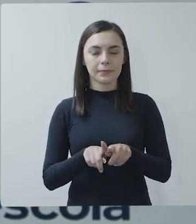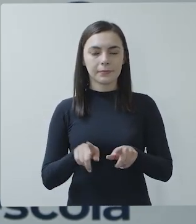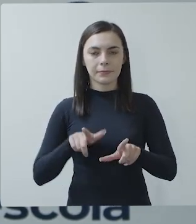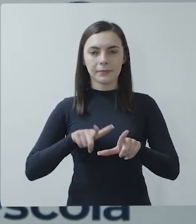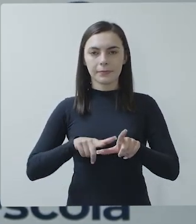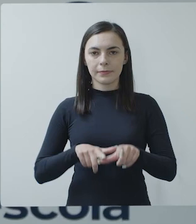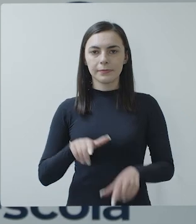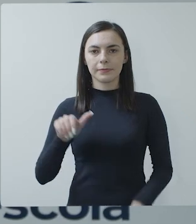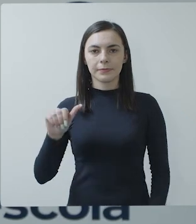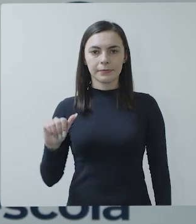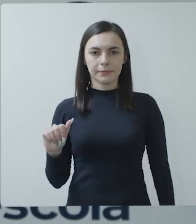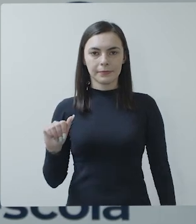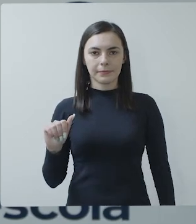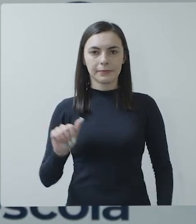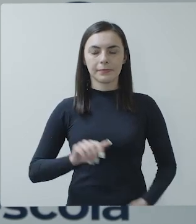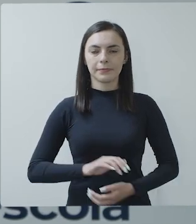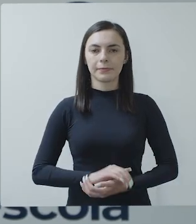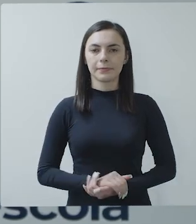E a letra A.